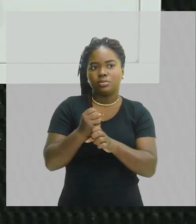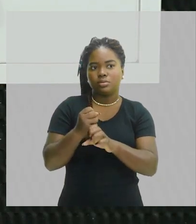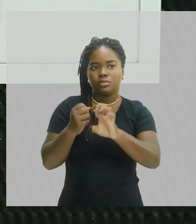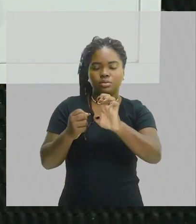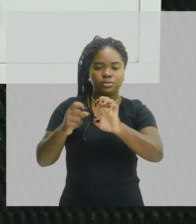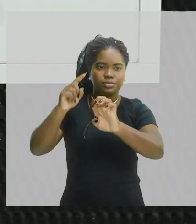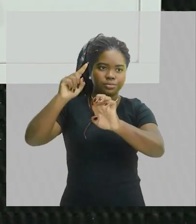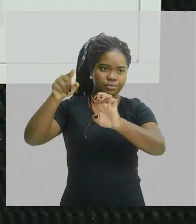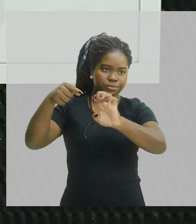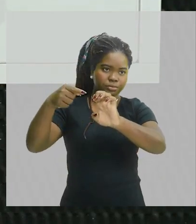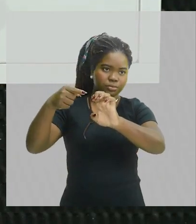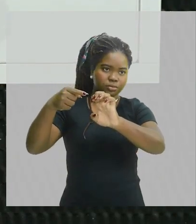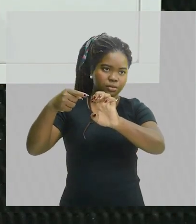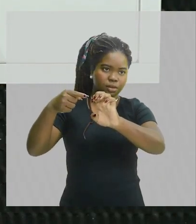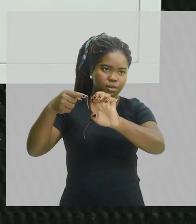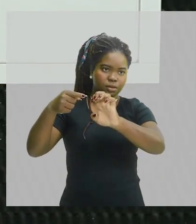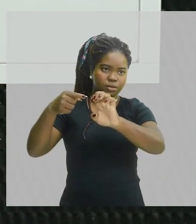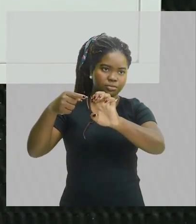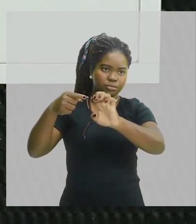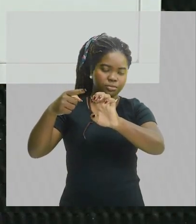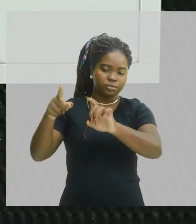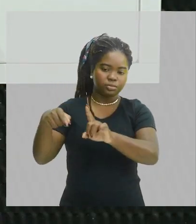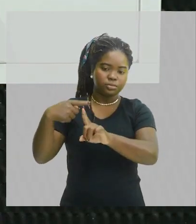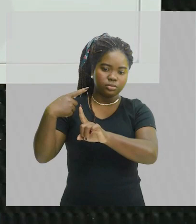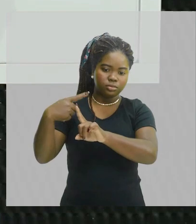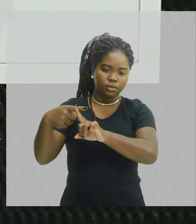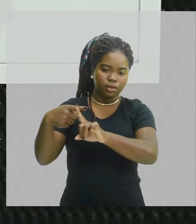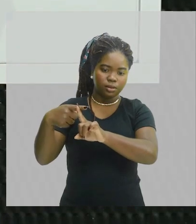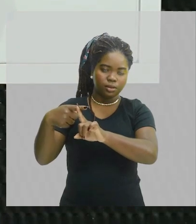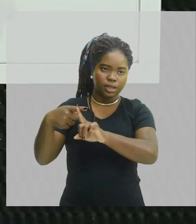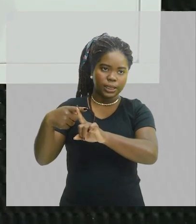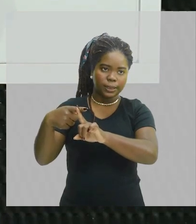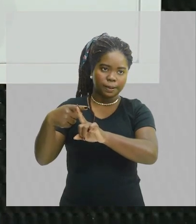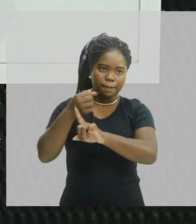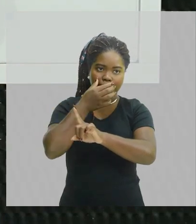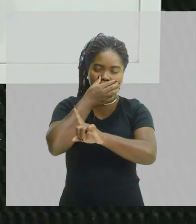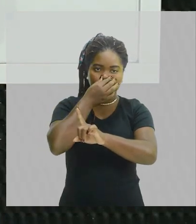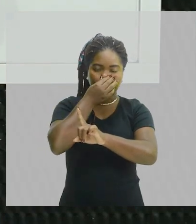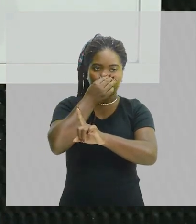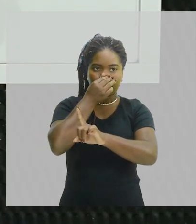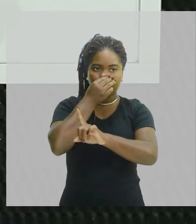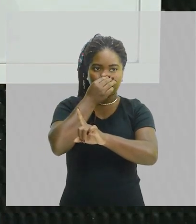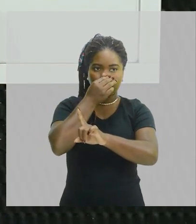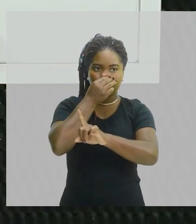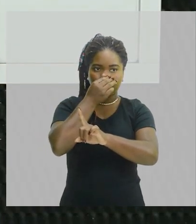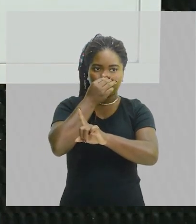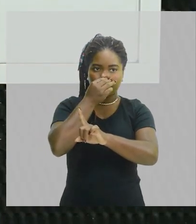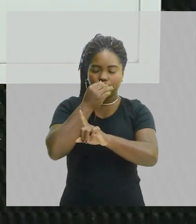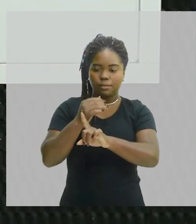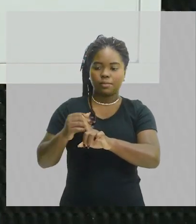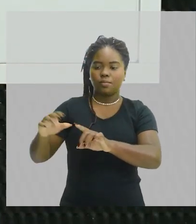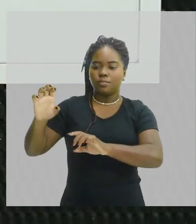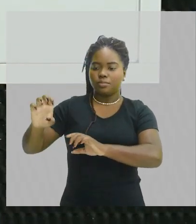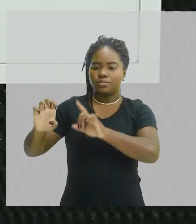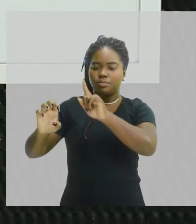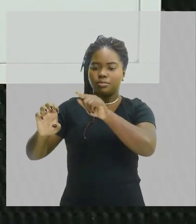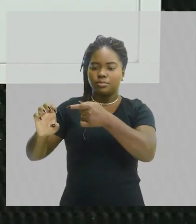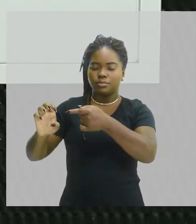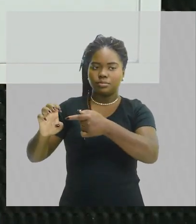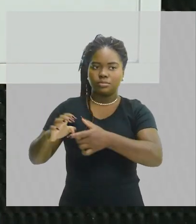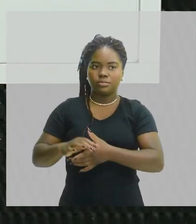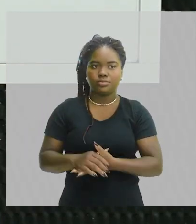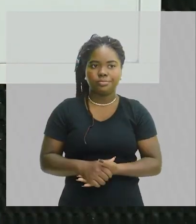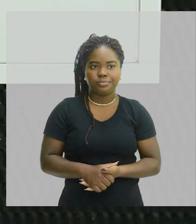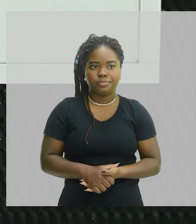da força motriz, não é? Mais o somatório da força, né, contra a